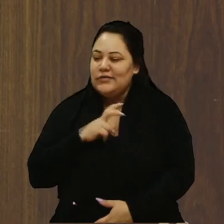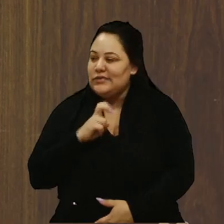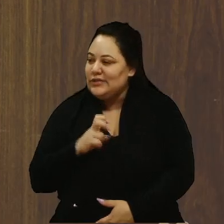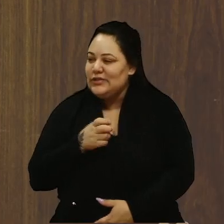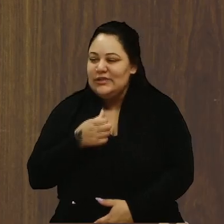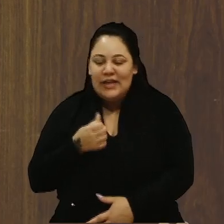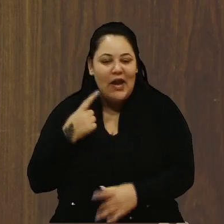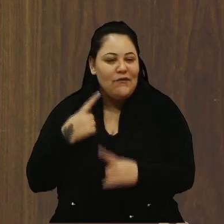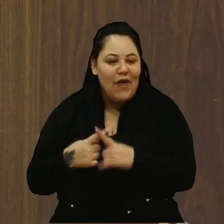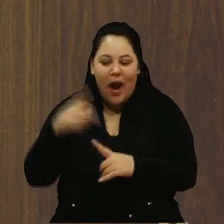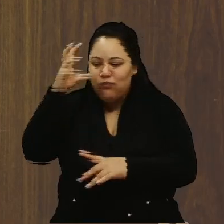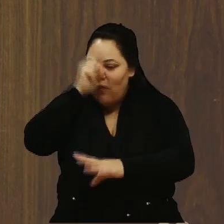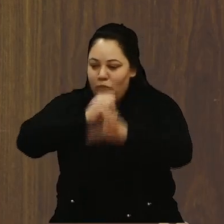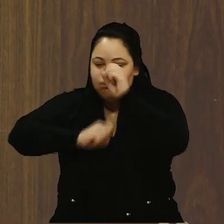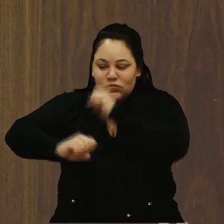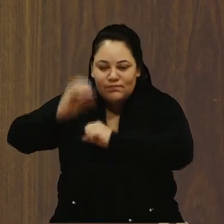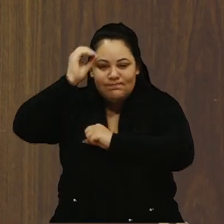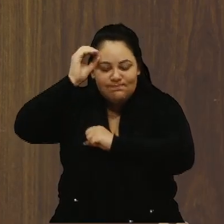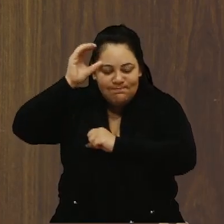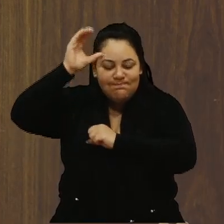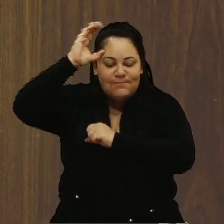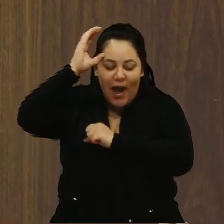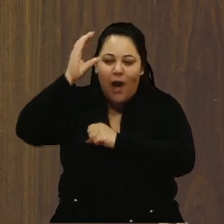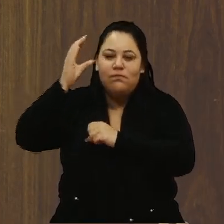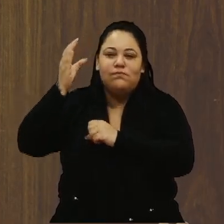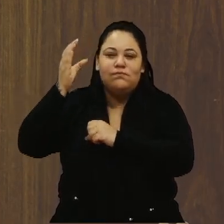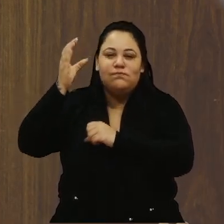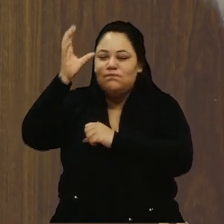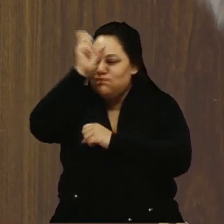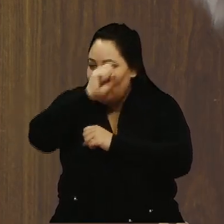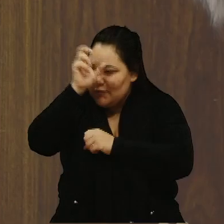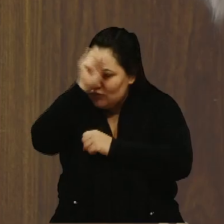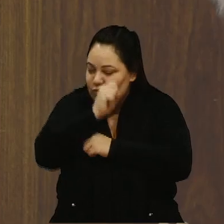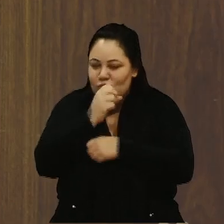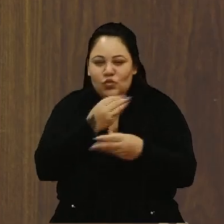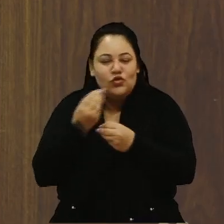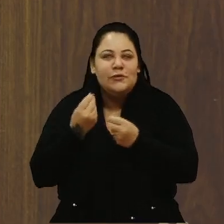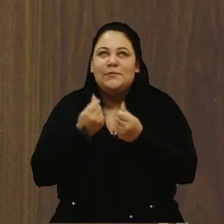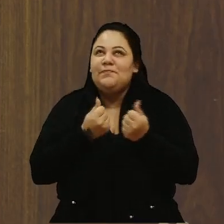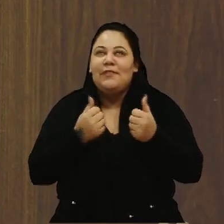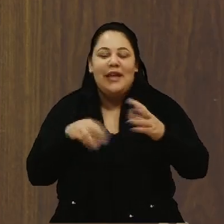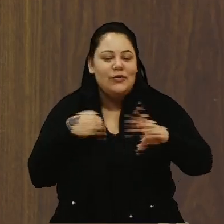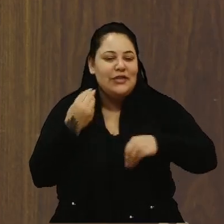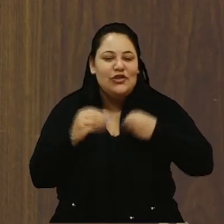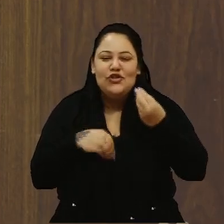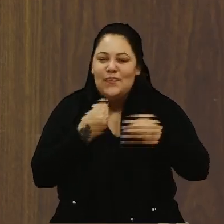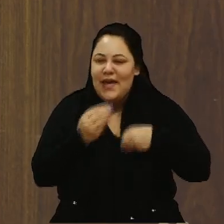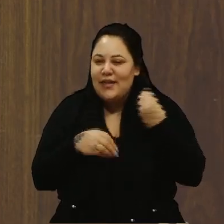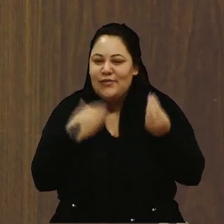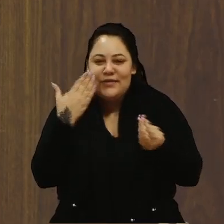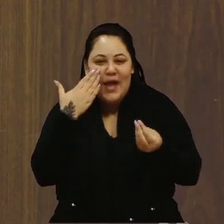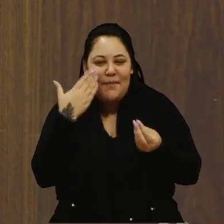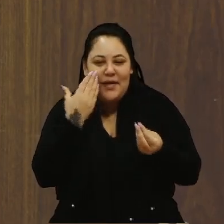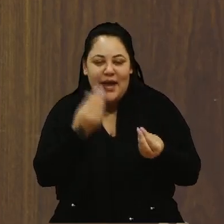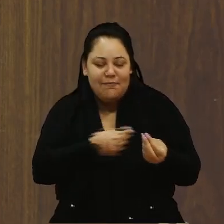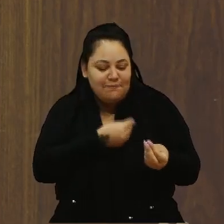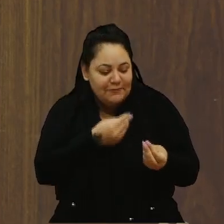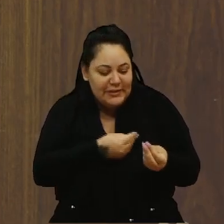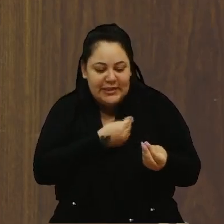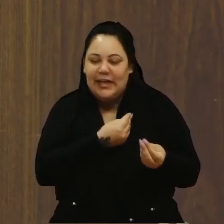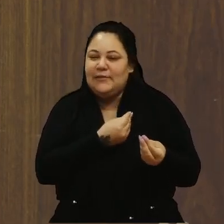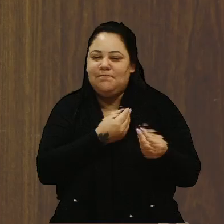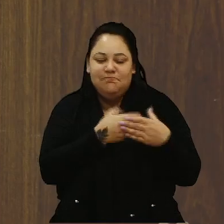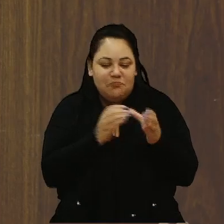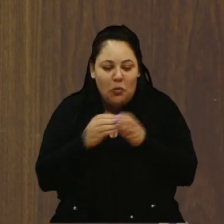aprendia mais o sentimento, aquelas coisas que não tem livro que conte, que expresse mais do